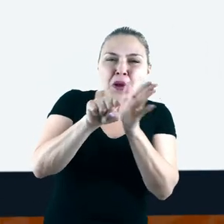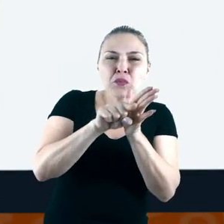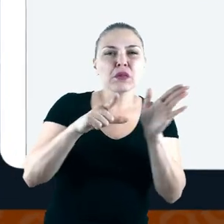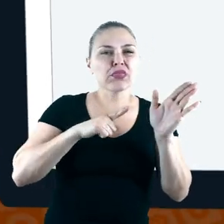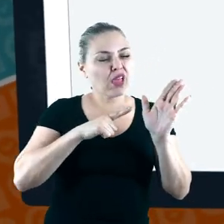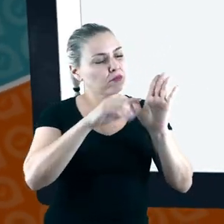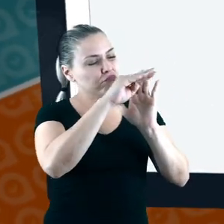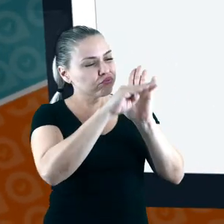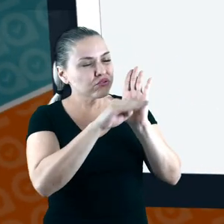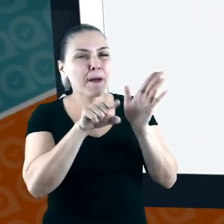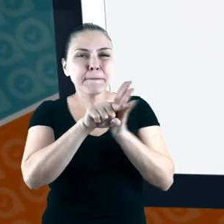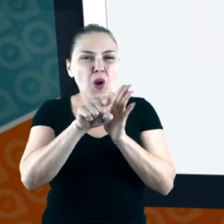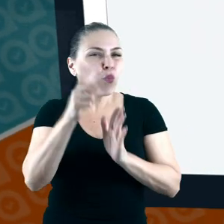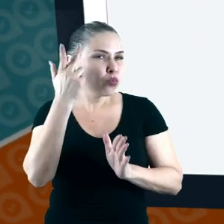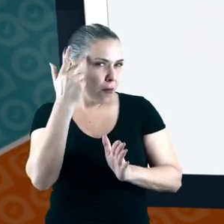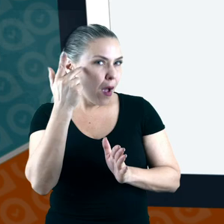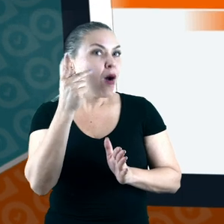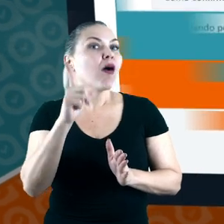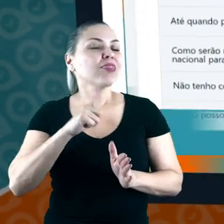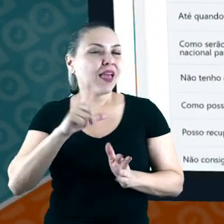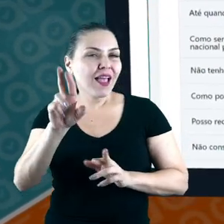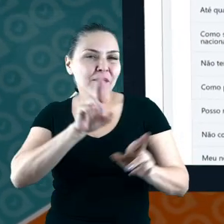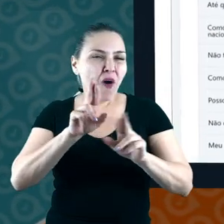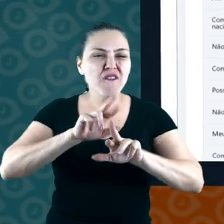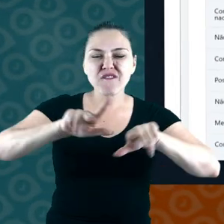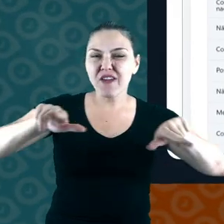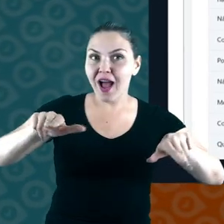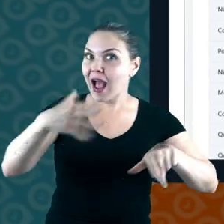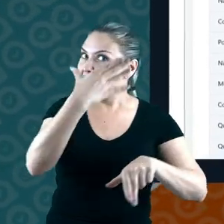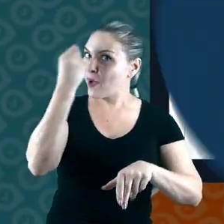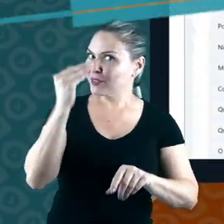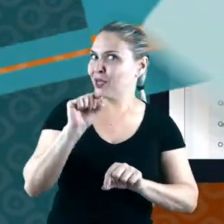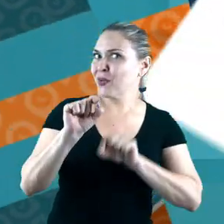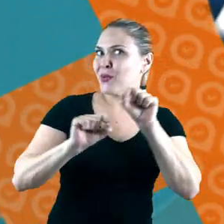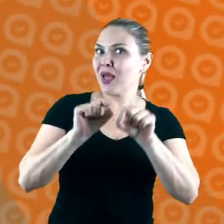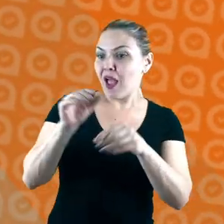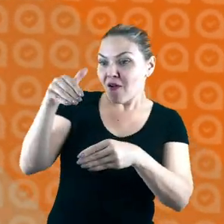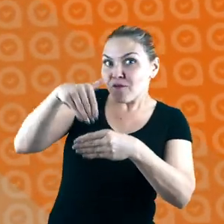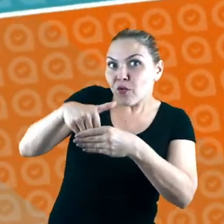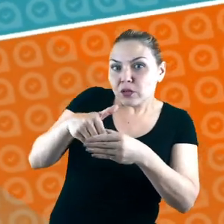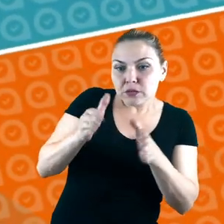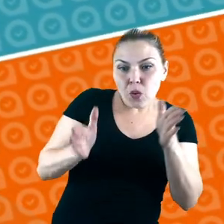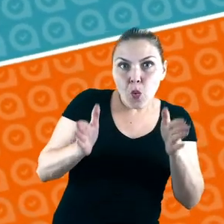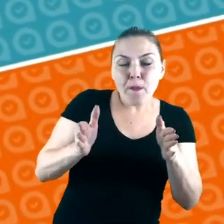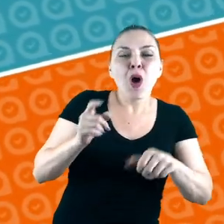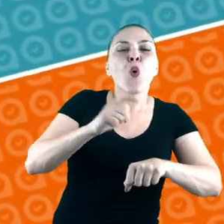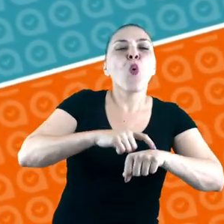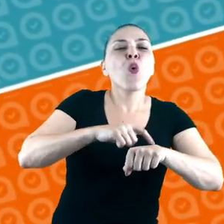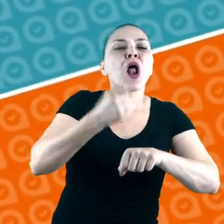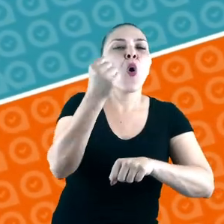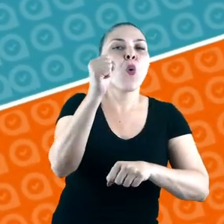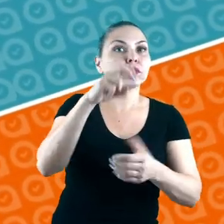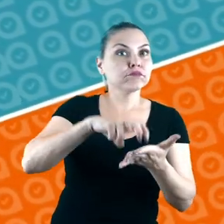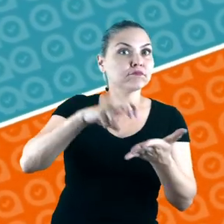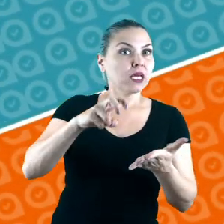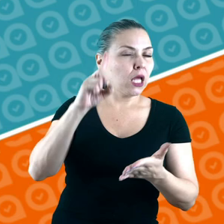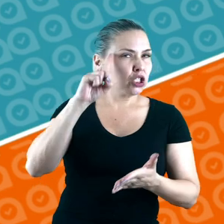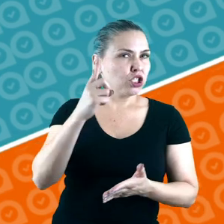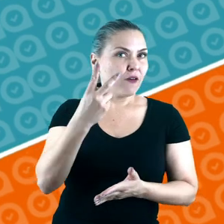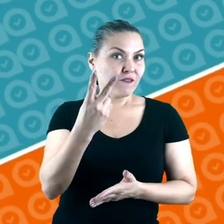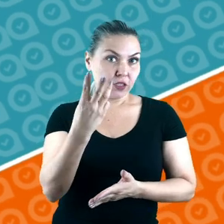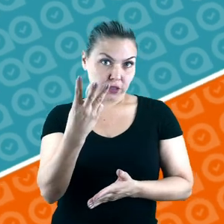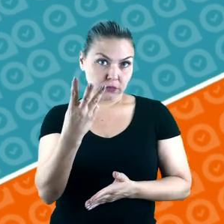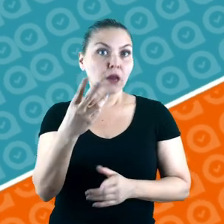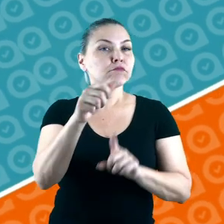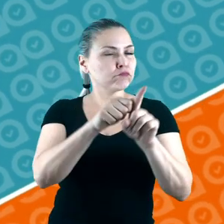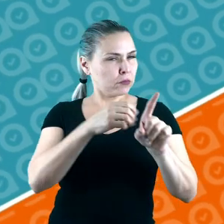as respostas para as perguntas mais frequentes. E não se esqueça, a votação começa às 8 horas de